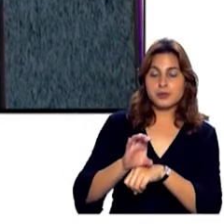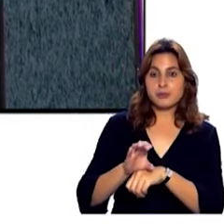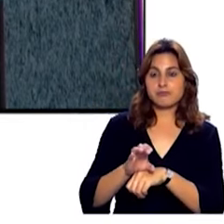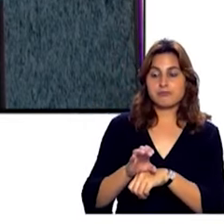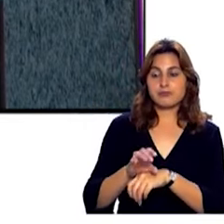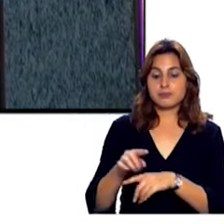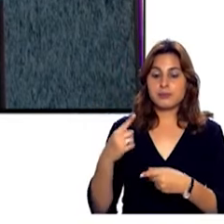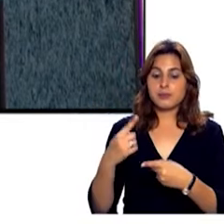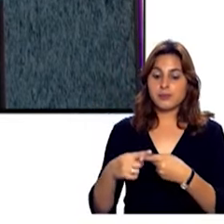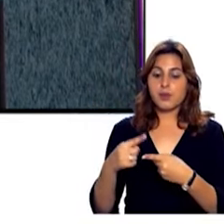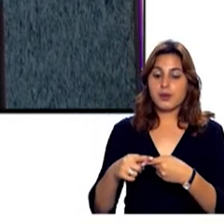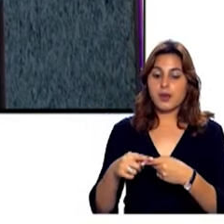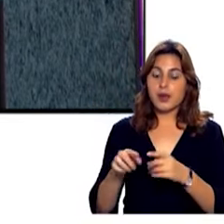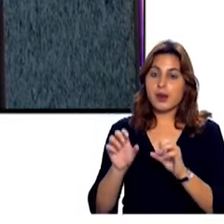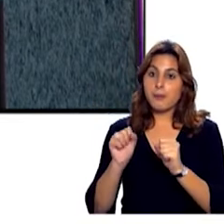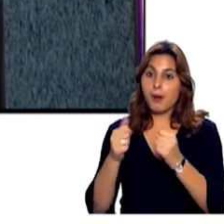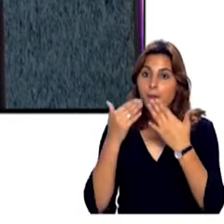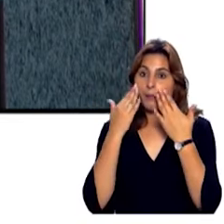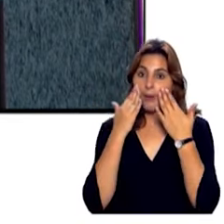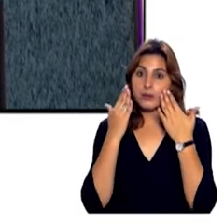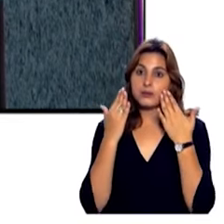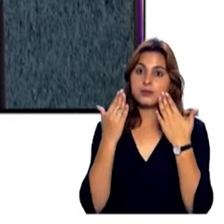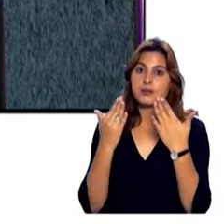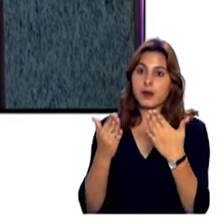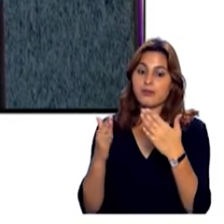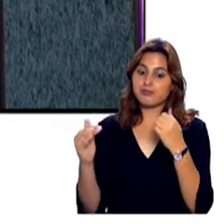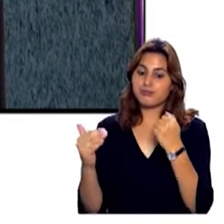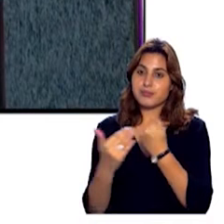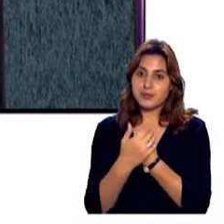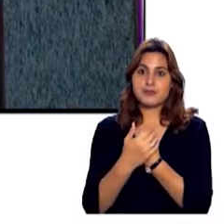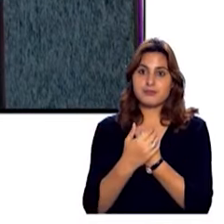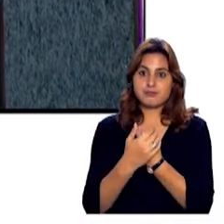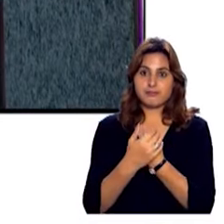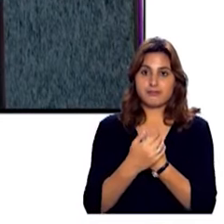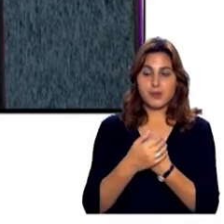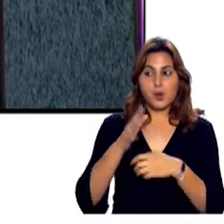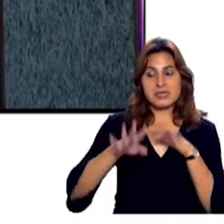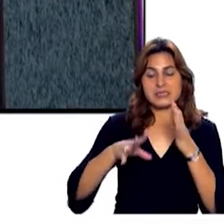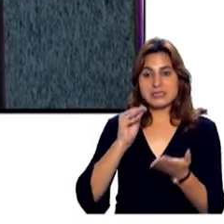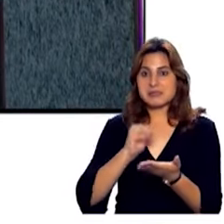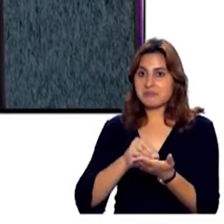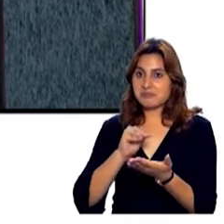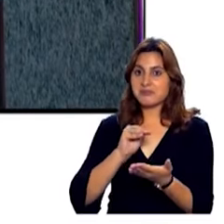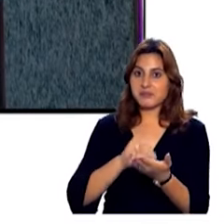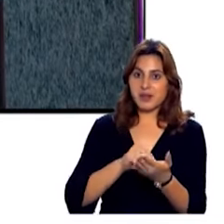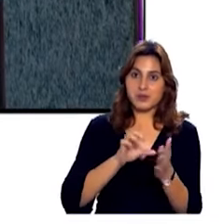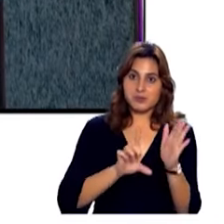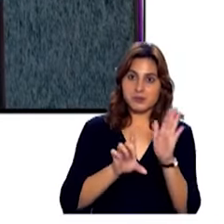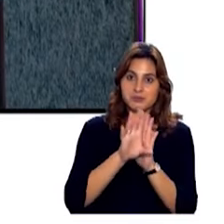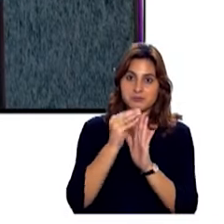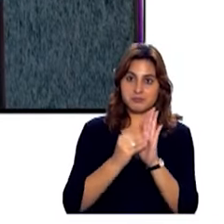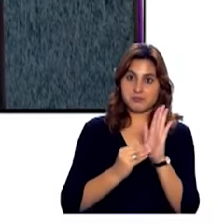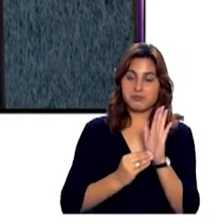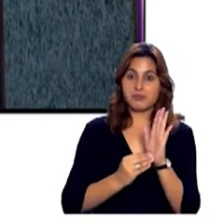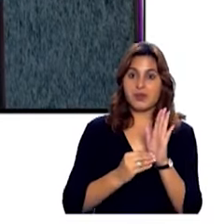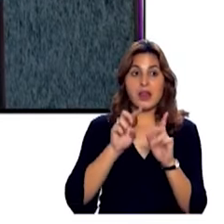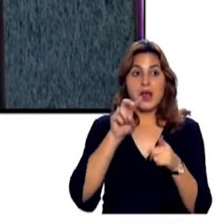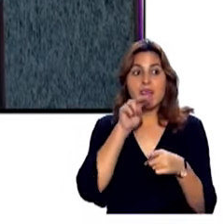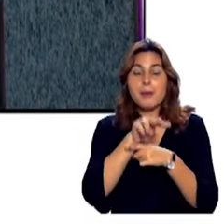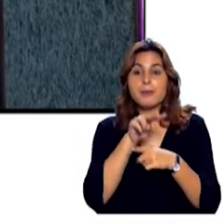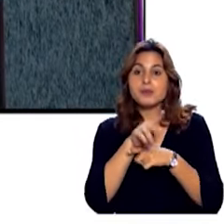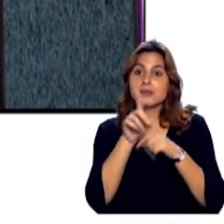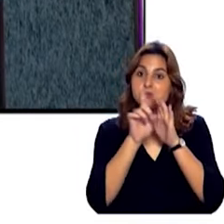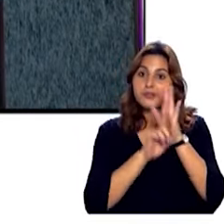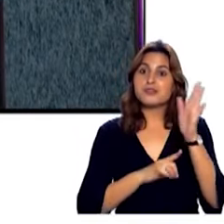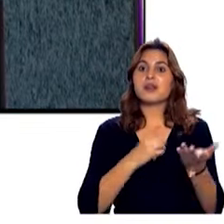é capaz de demonstrar omissão ou insuficiência do legislador na proteção de Direito